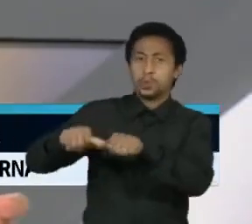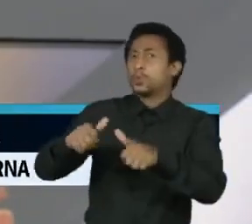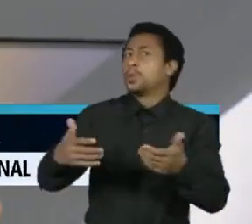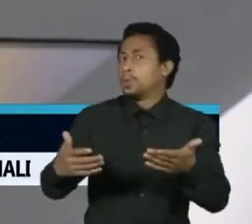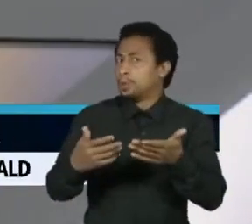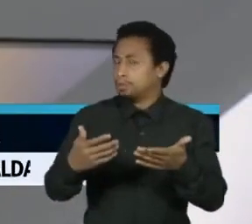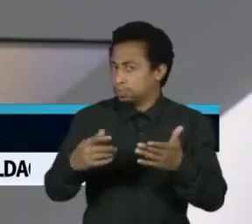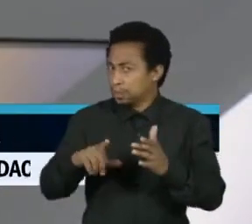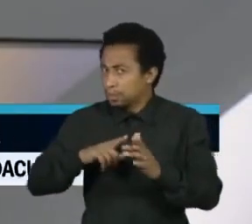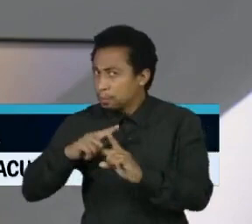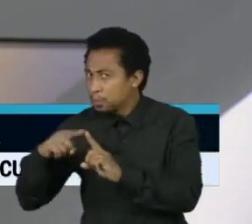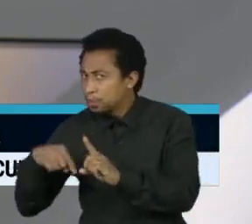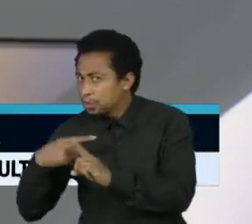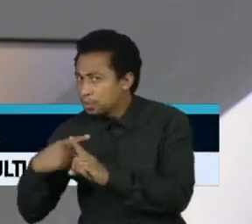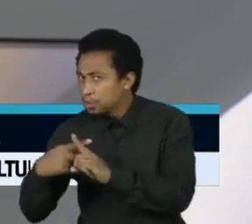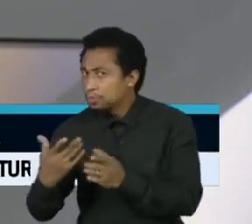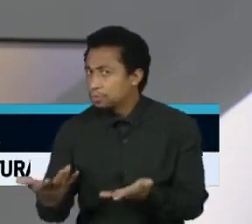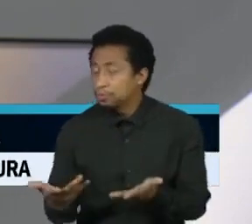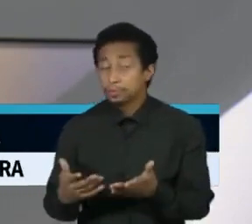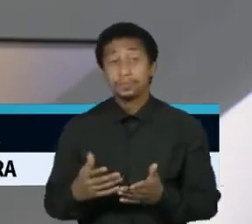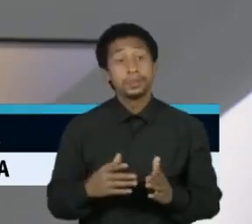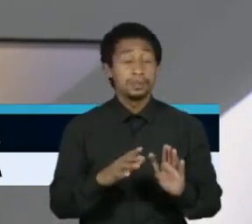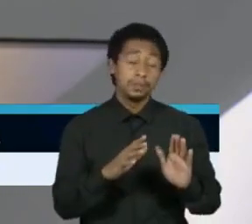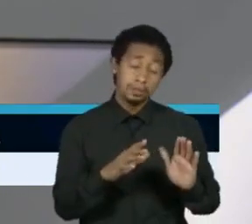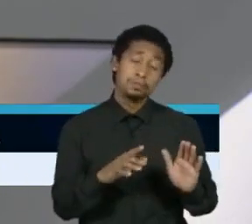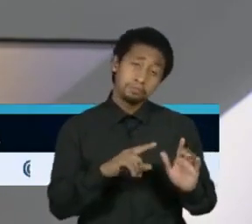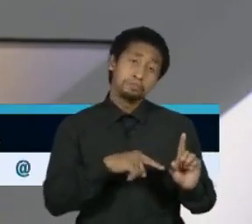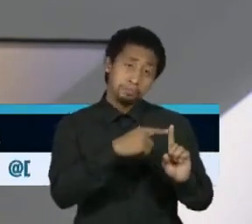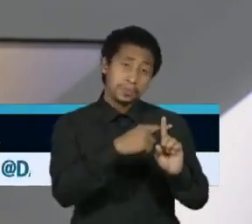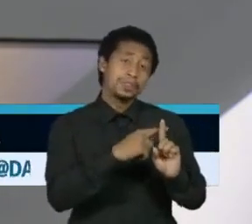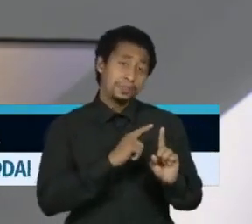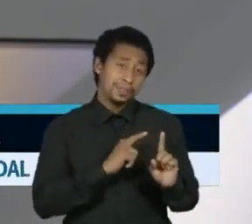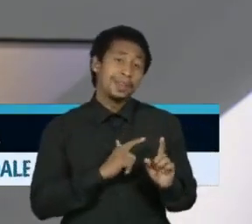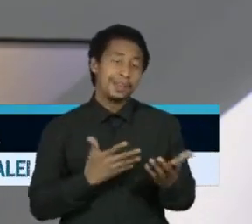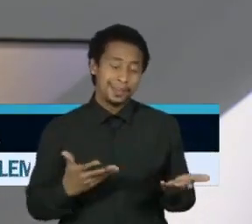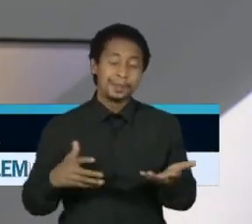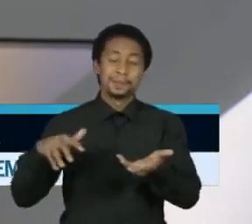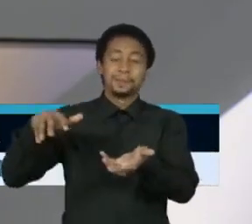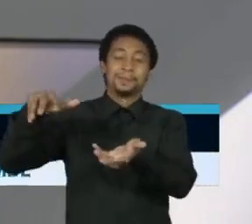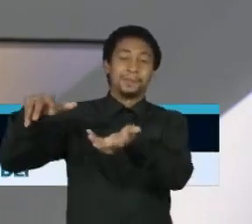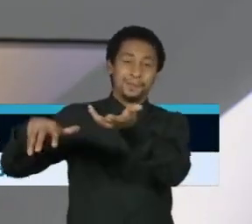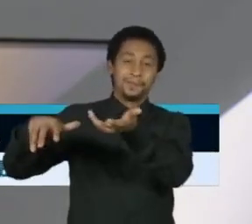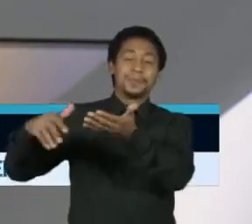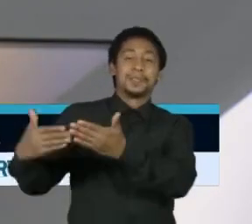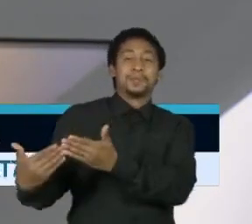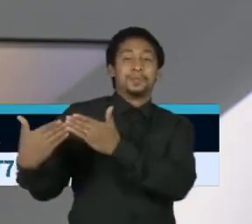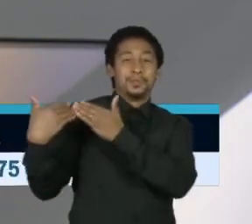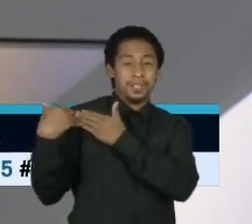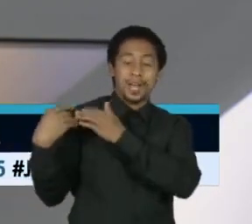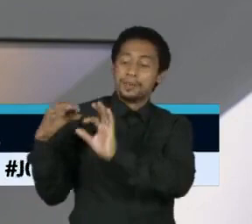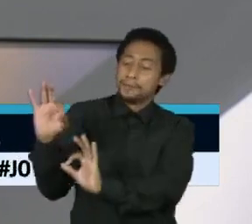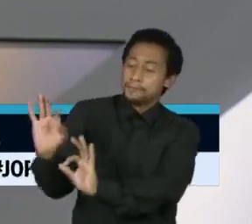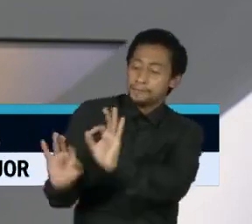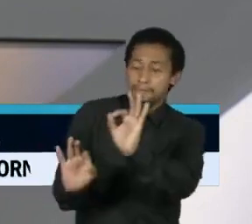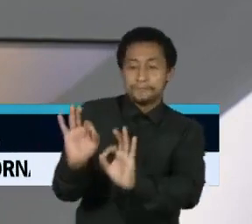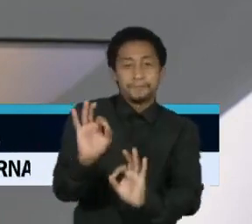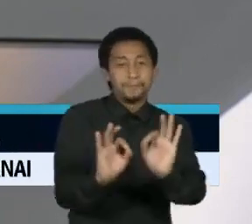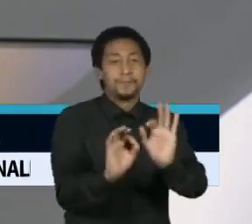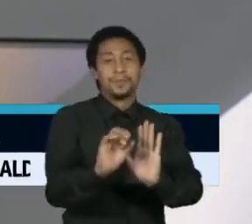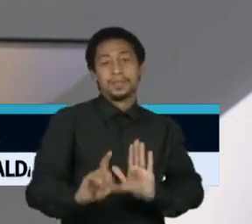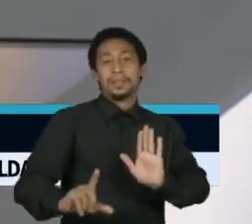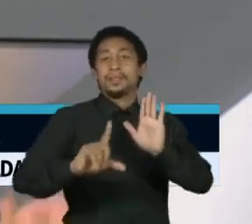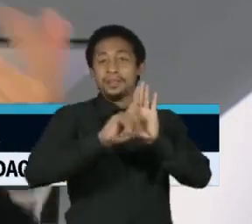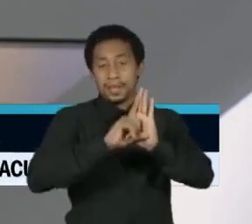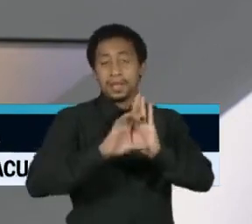tese, o Legislativo, o Congresso Nacional, é a casa das leis, é a casa onde devem ser elaboradas as leis. Os representantes